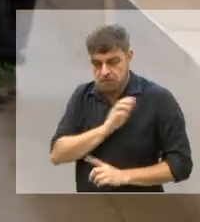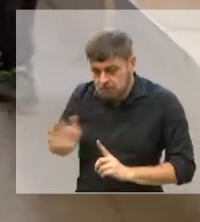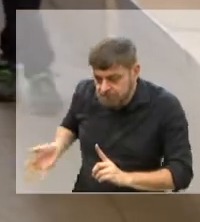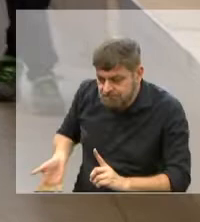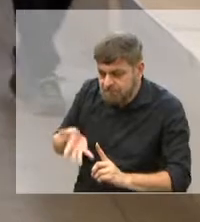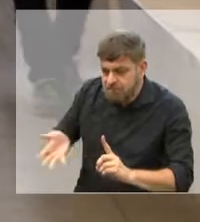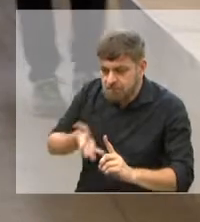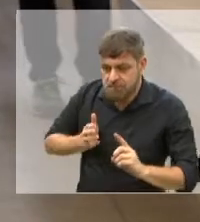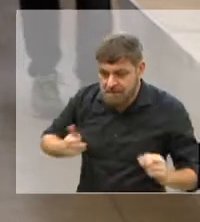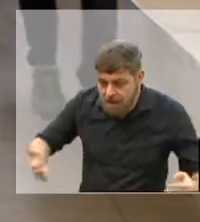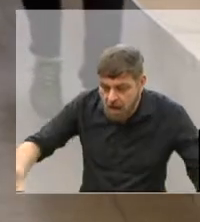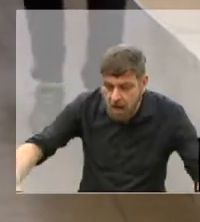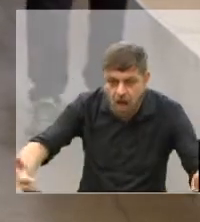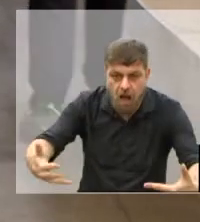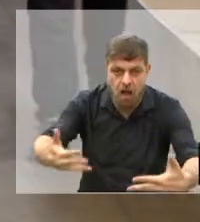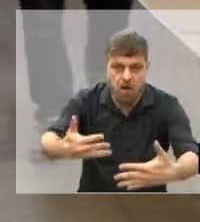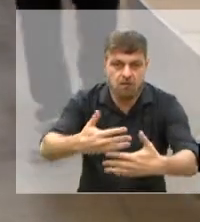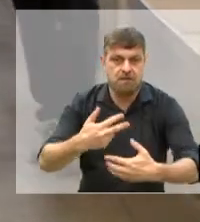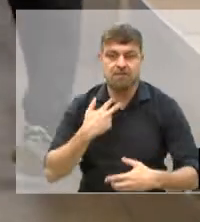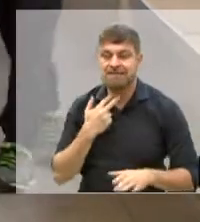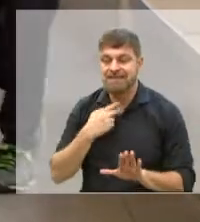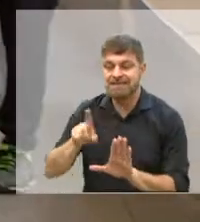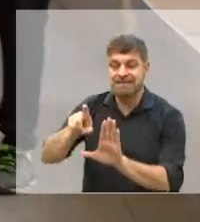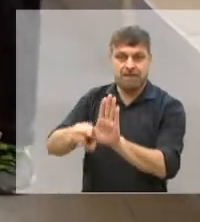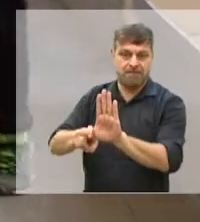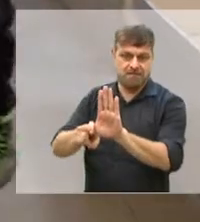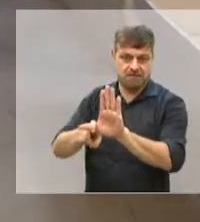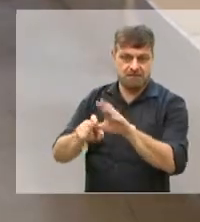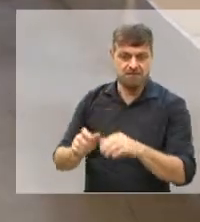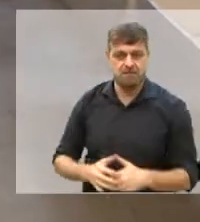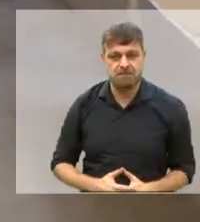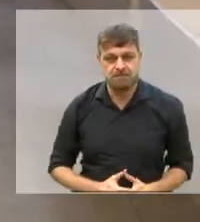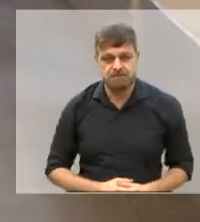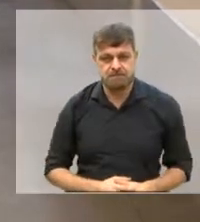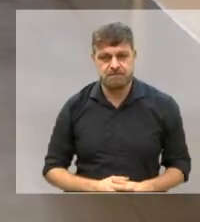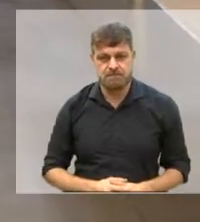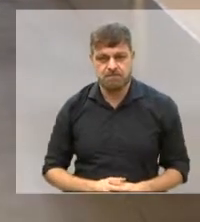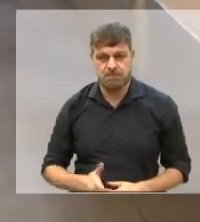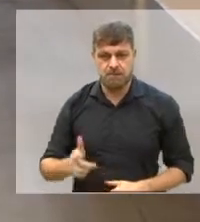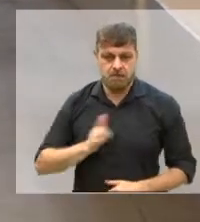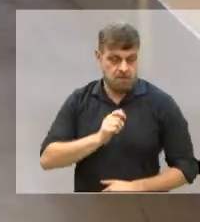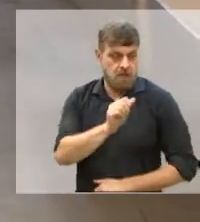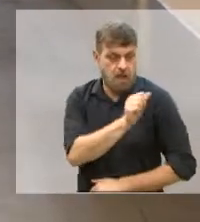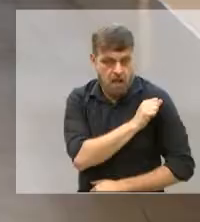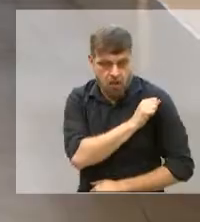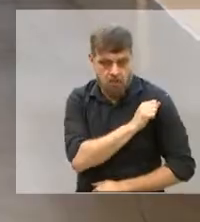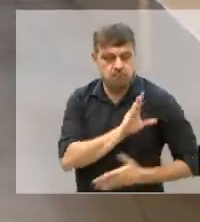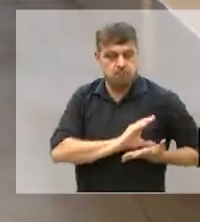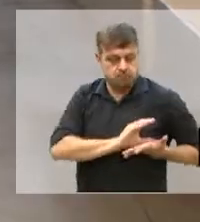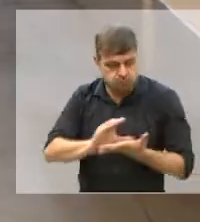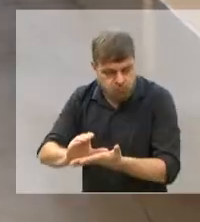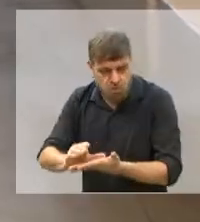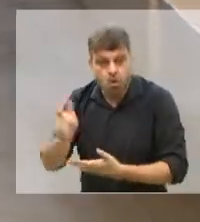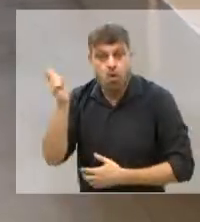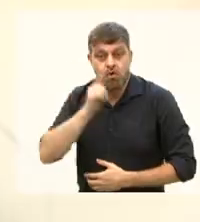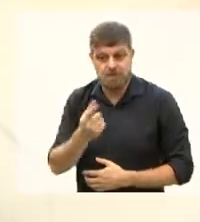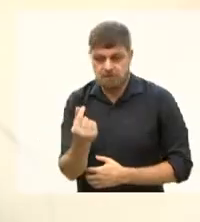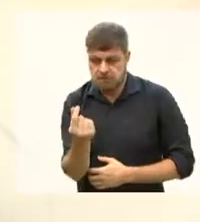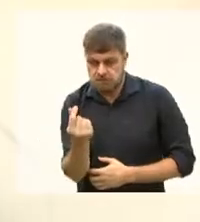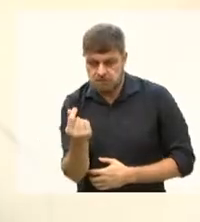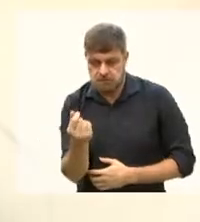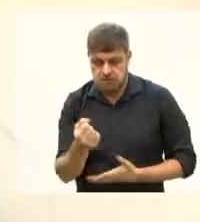dependente de um outro colega para fazer determinadas tarefas. Então tem alunos bolsistas, tem uma